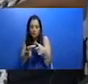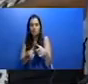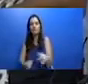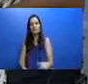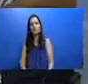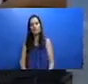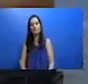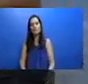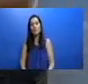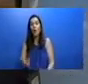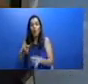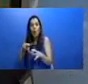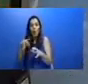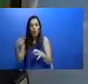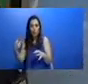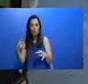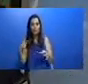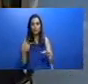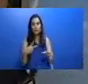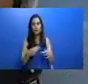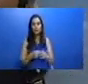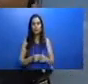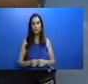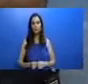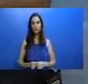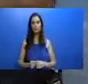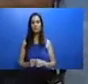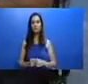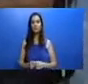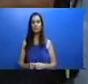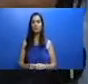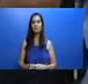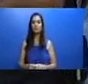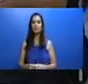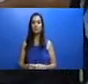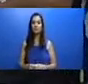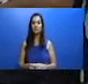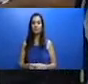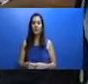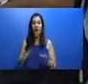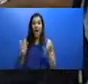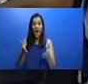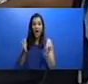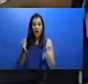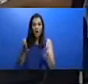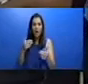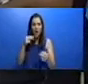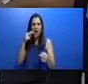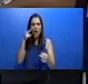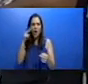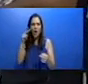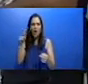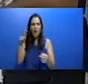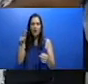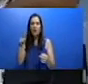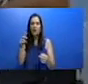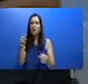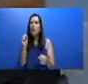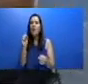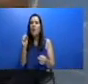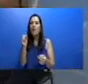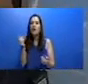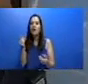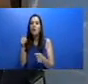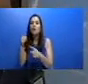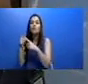ter o dobro dessa quantidade. 12 mais 12 igual a 24. Agora, que número multiplicado por 12 que vai